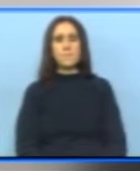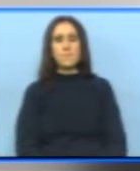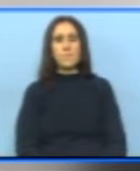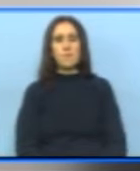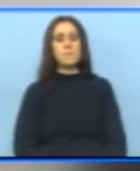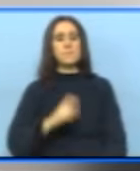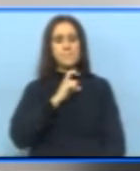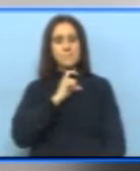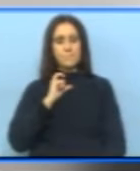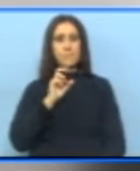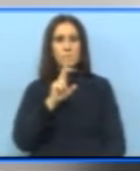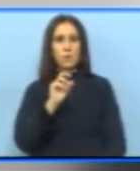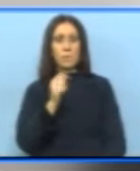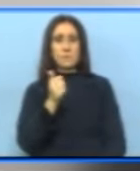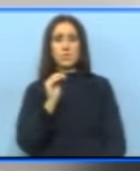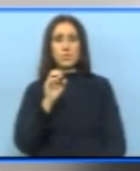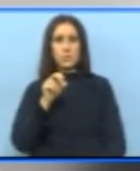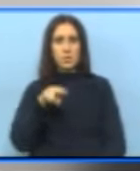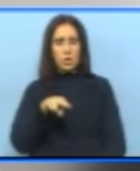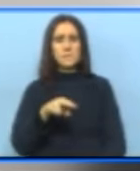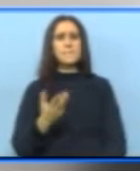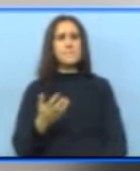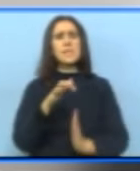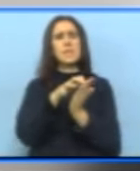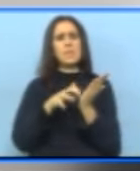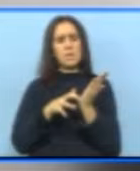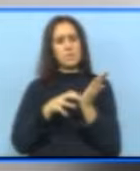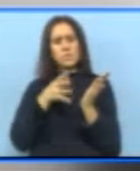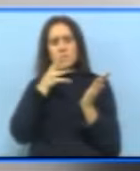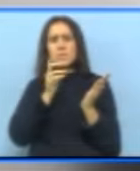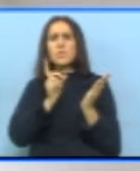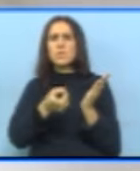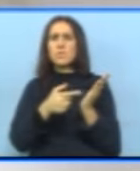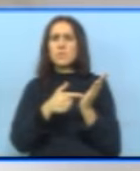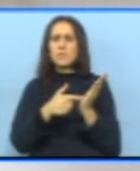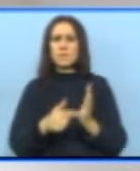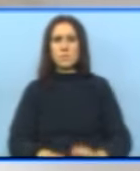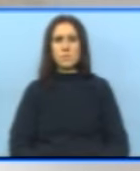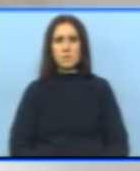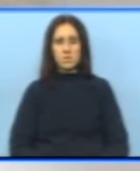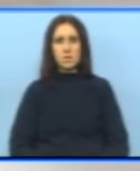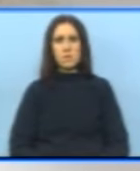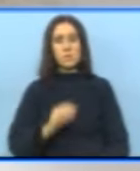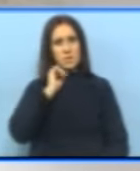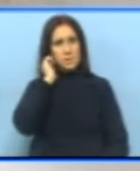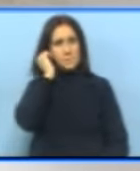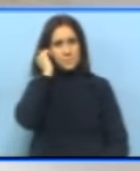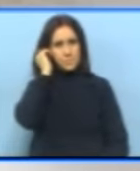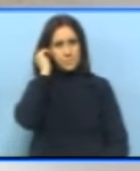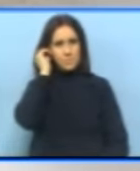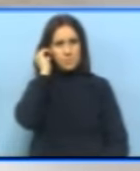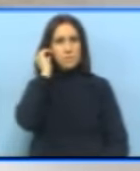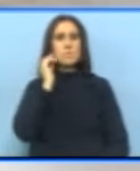Padre Robson, que revelação é esta que o texto sugere? Há uma preocupação em todas as sociedades como se